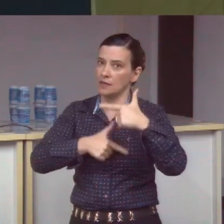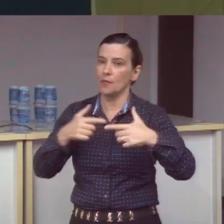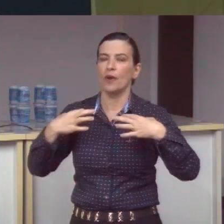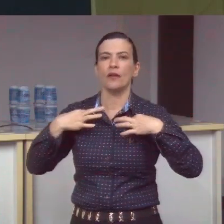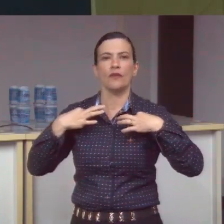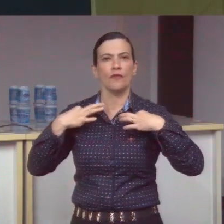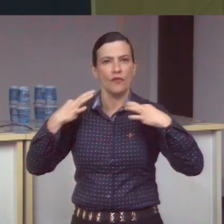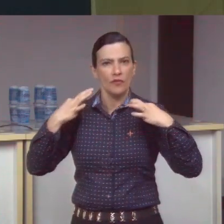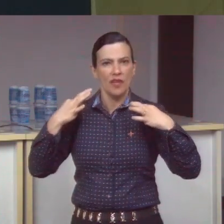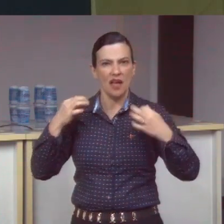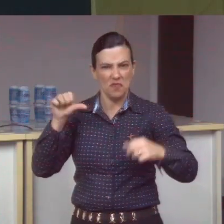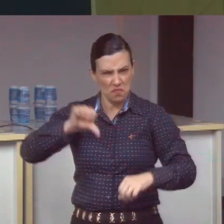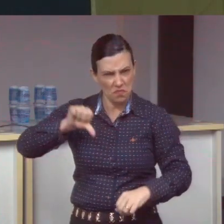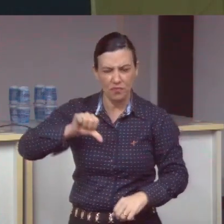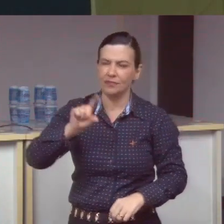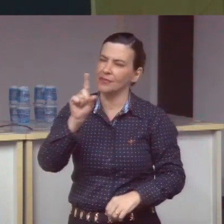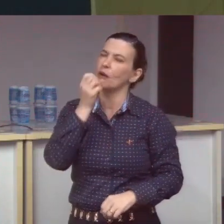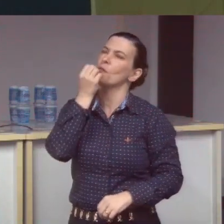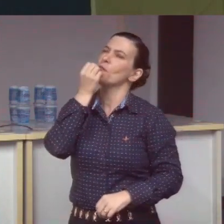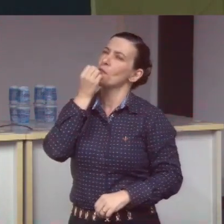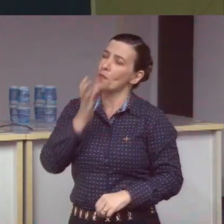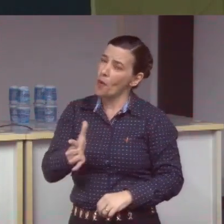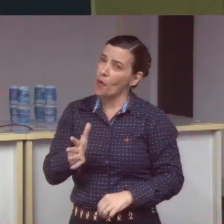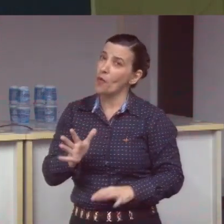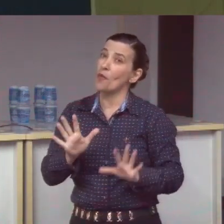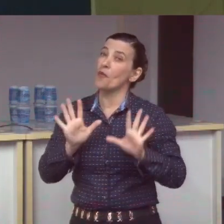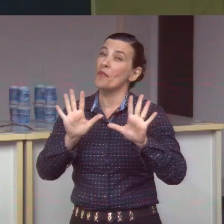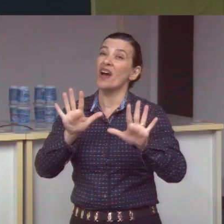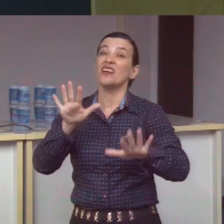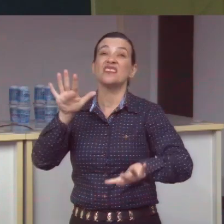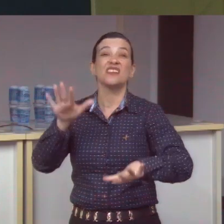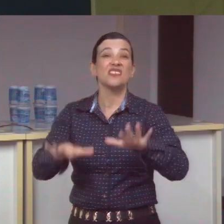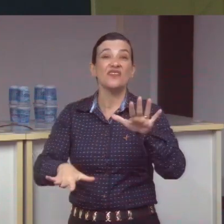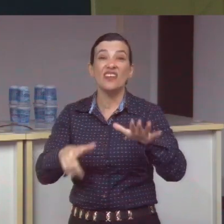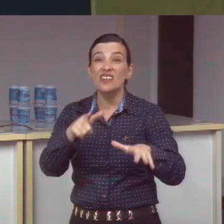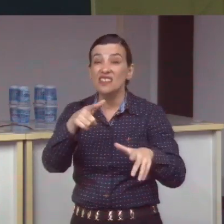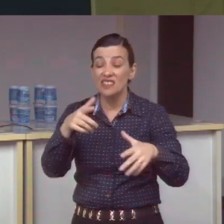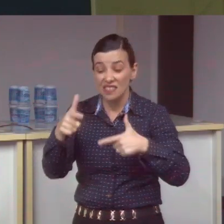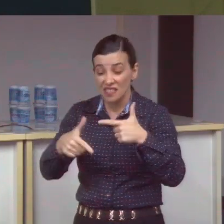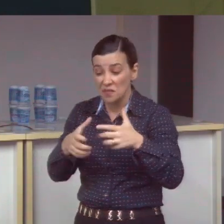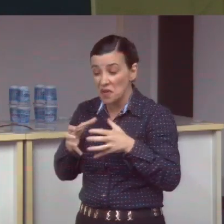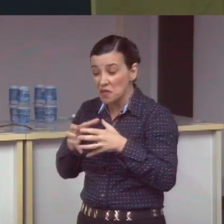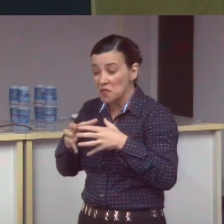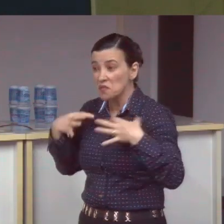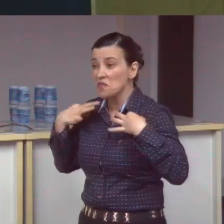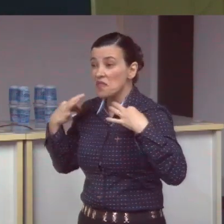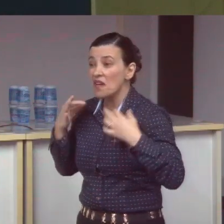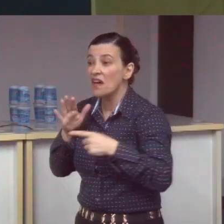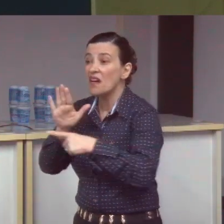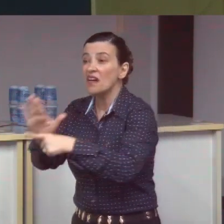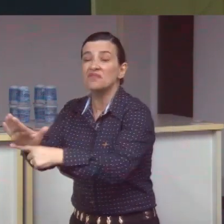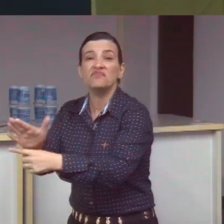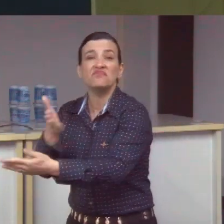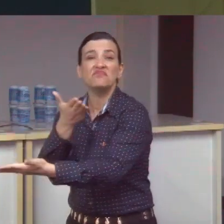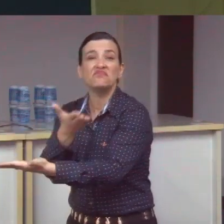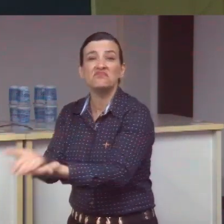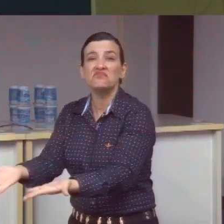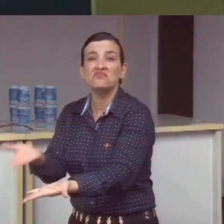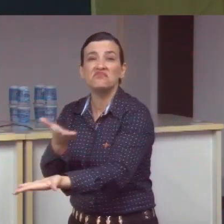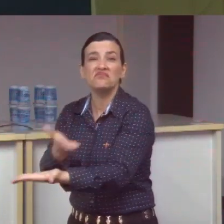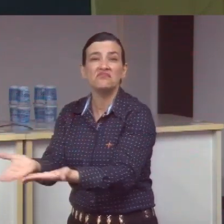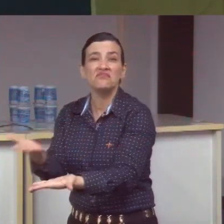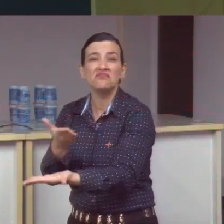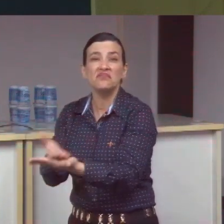pode ser, vou usar uma palavra rude, pode ser desperdiçado. Não é? E ele é desperdiçado quando ele é